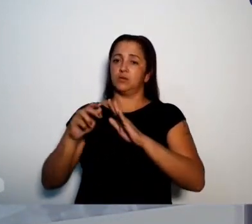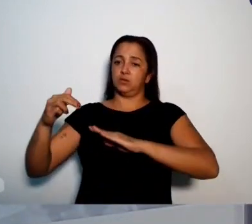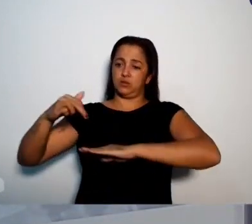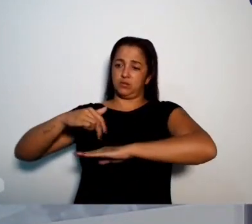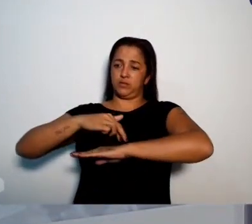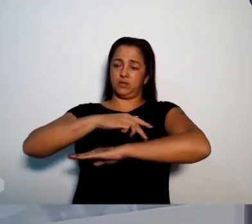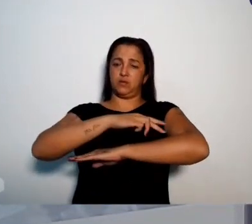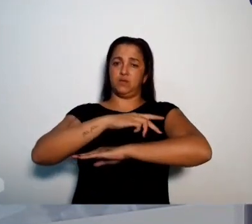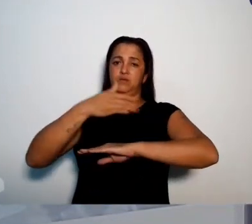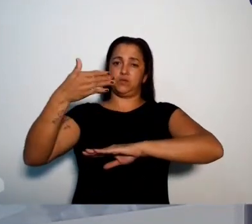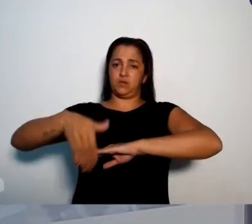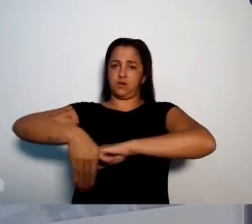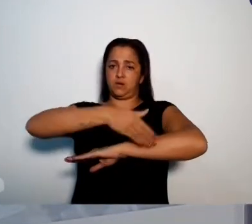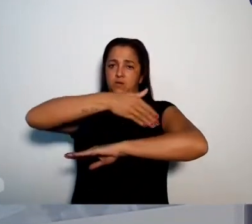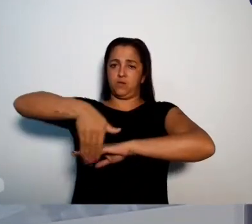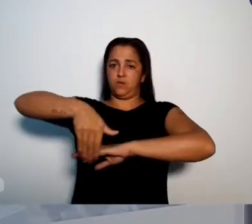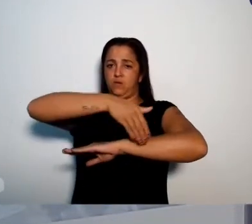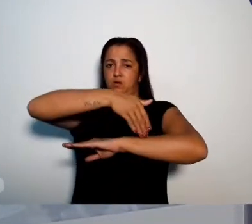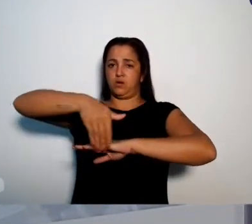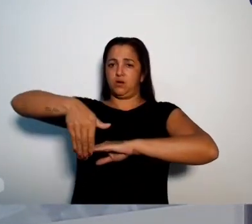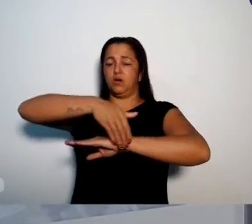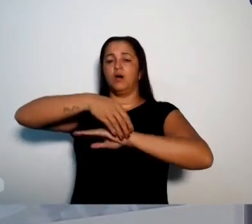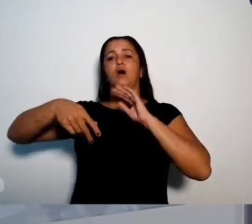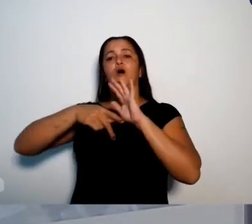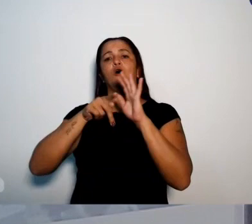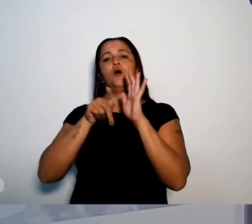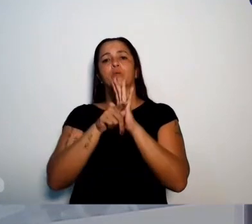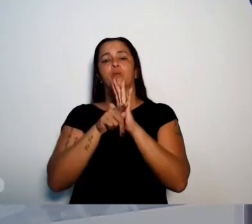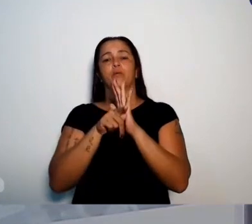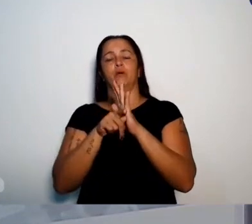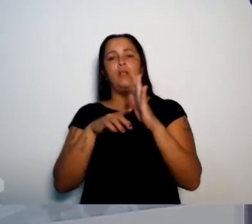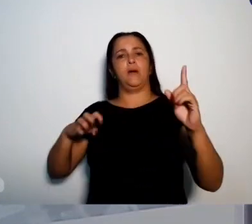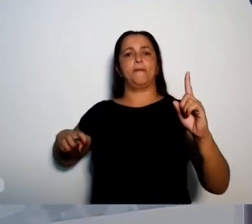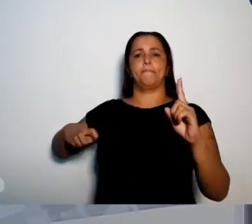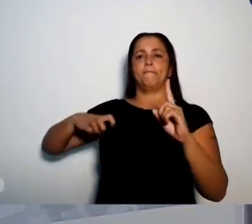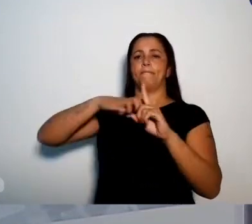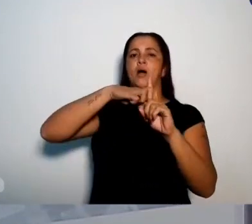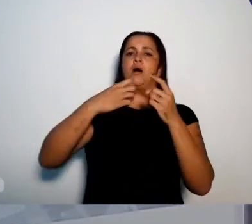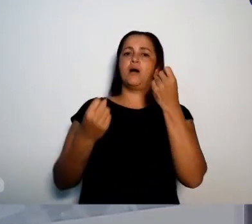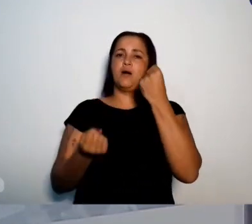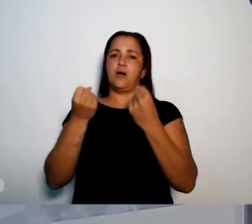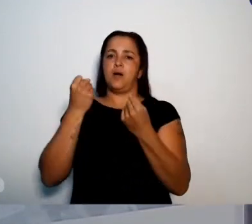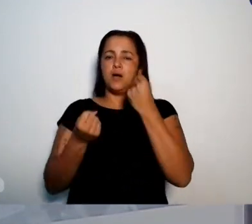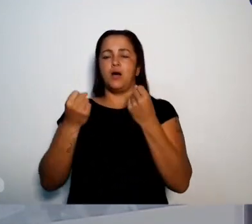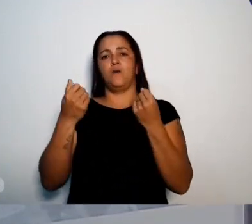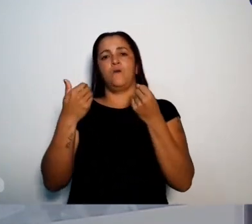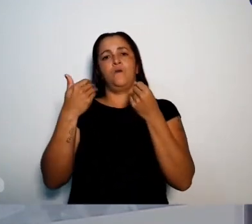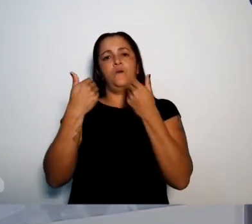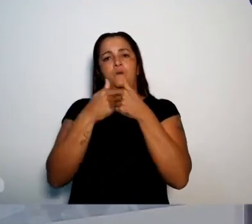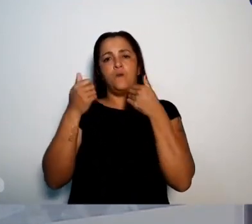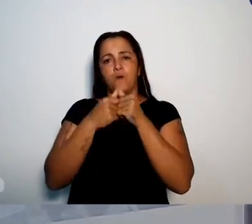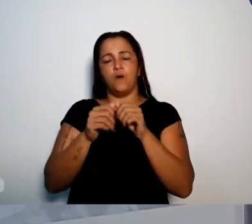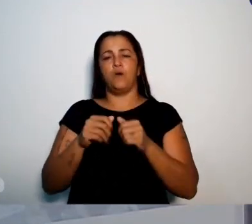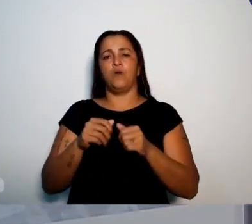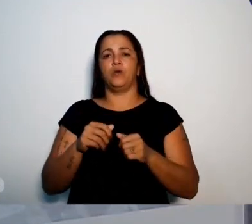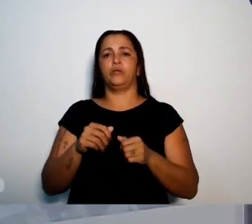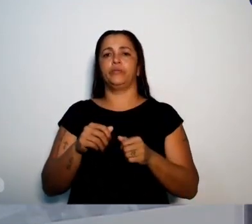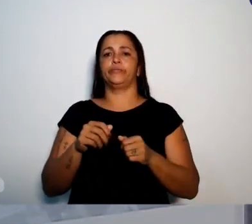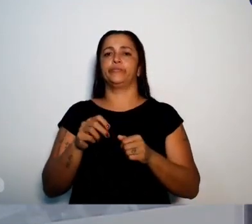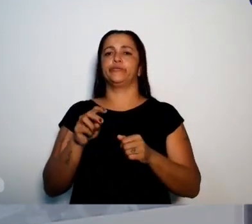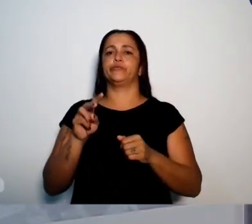rua, correndo o risco de serem atropelados aí por um carro, por uma van, por um ônibus, né? Então a gente está pedindo